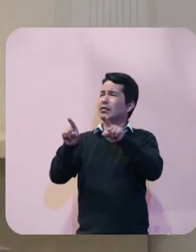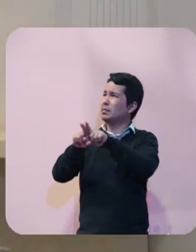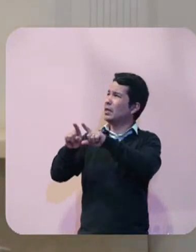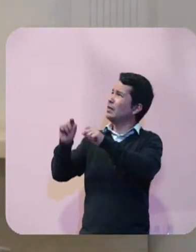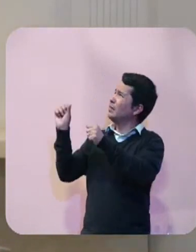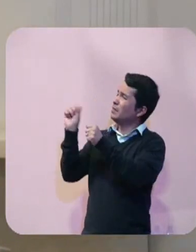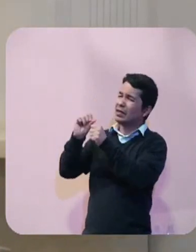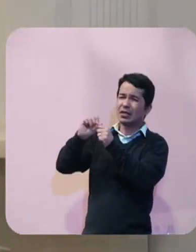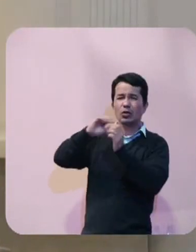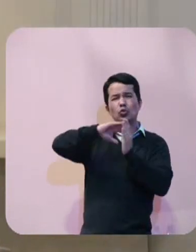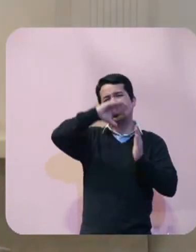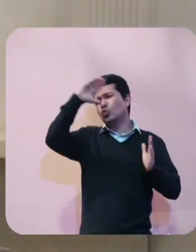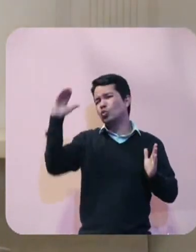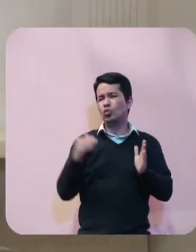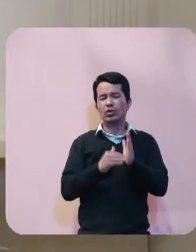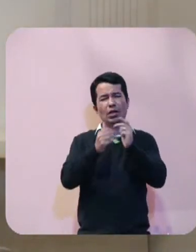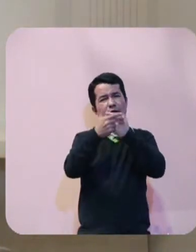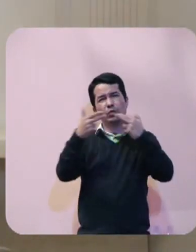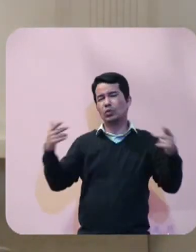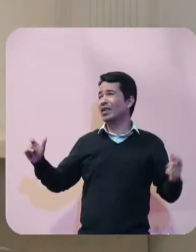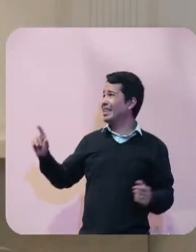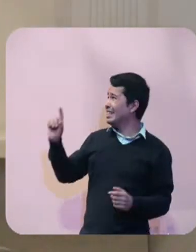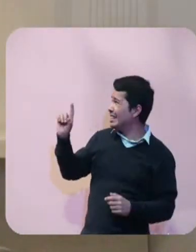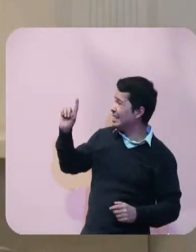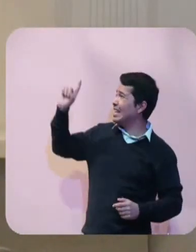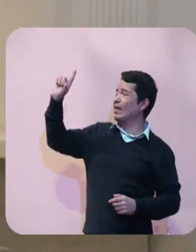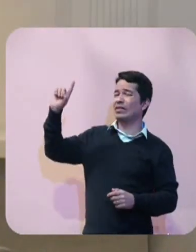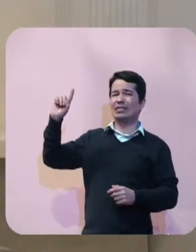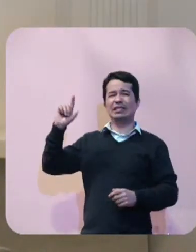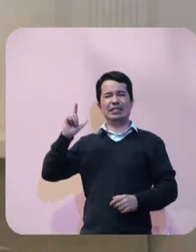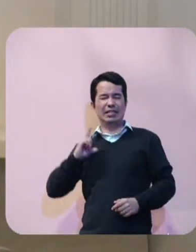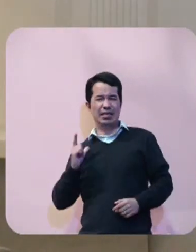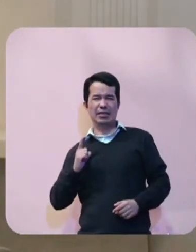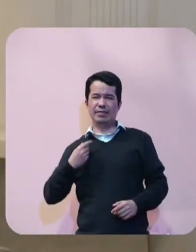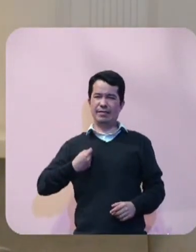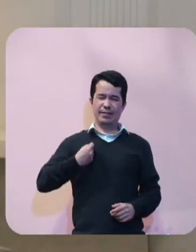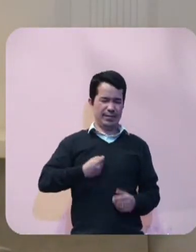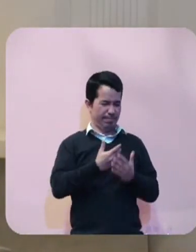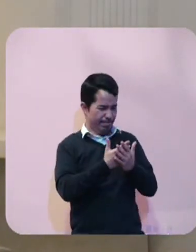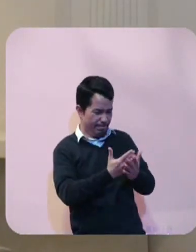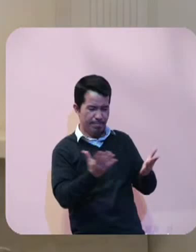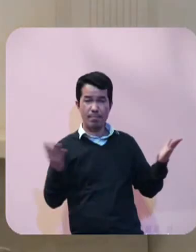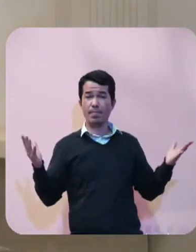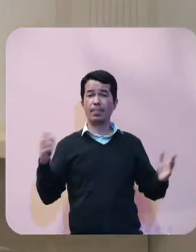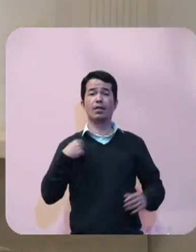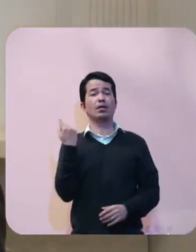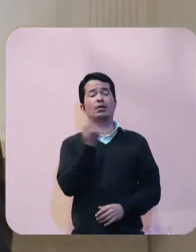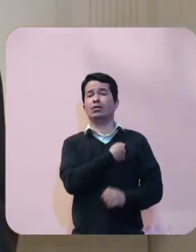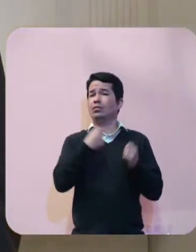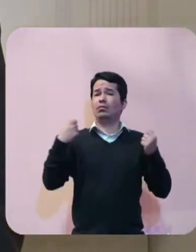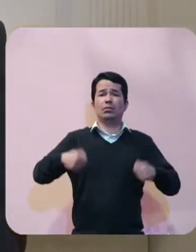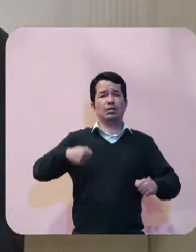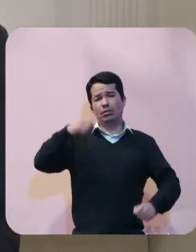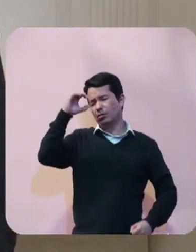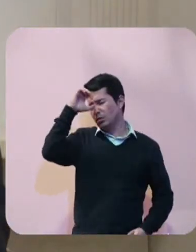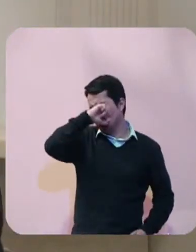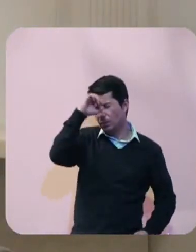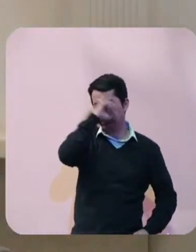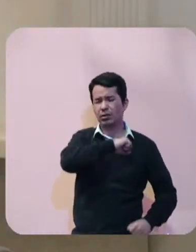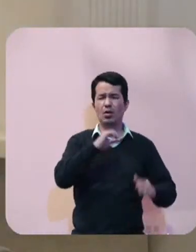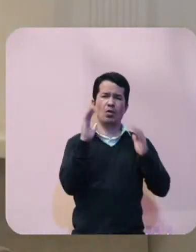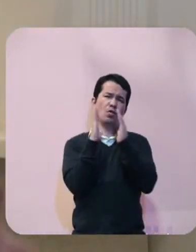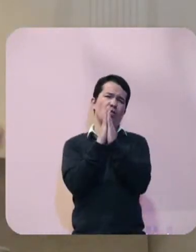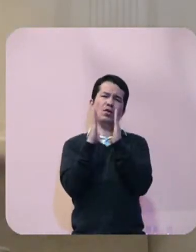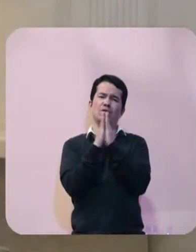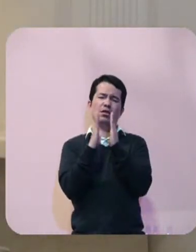tem para a vida dele. Essa é uma oração feita pelo filho. E a gente tem que aprender a orar. Nós temos